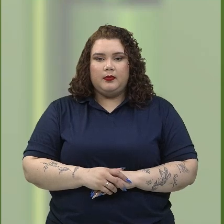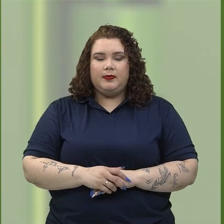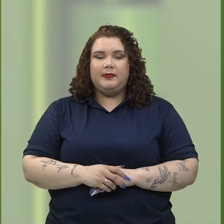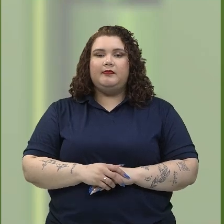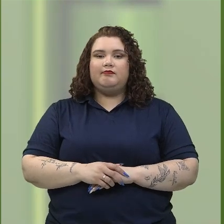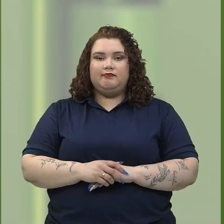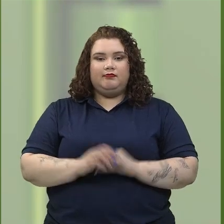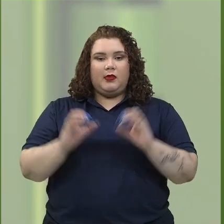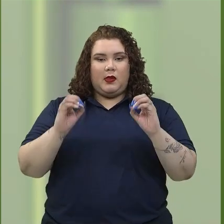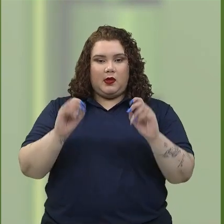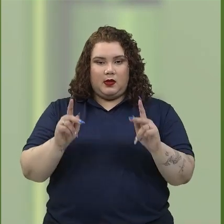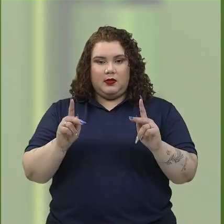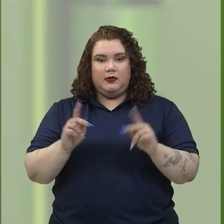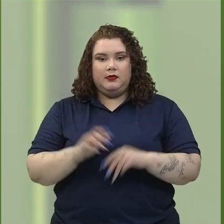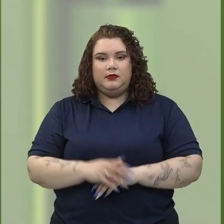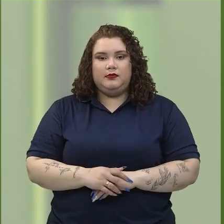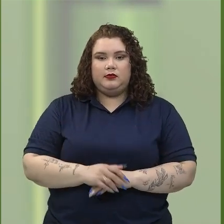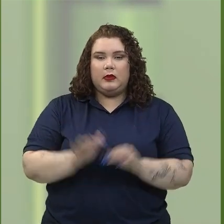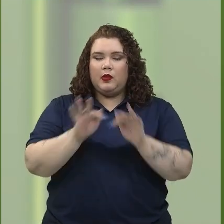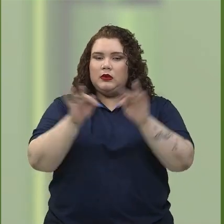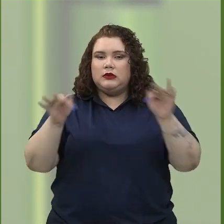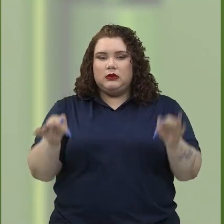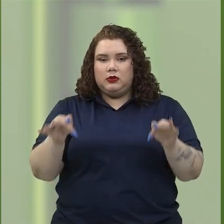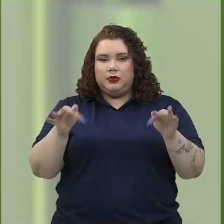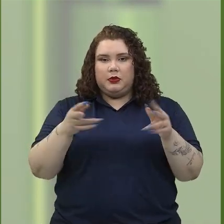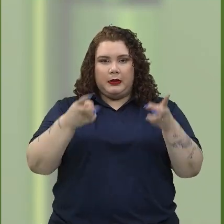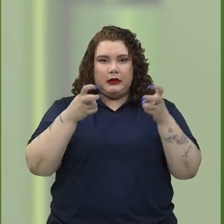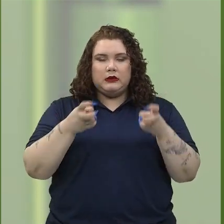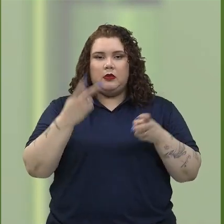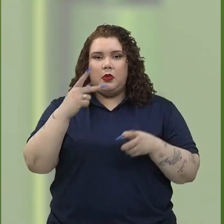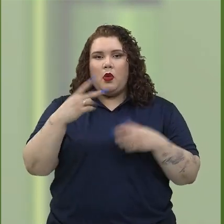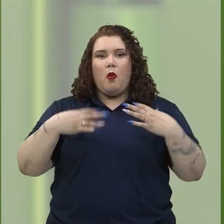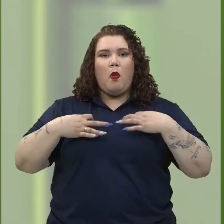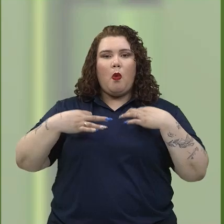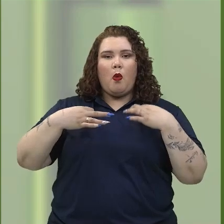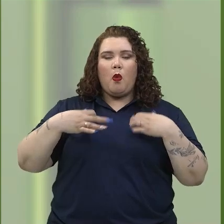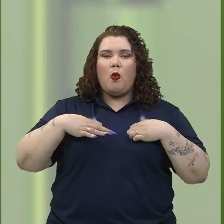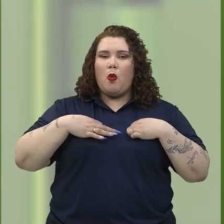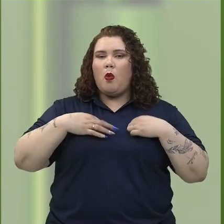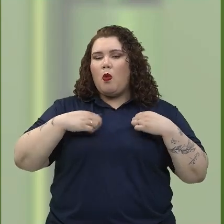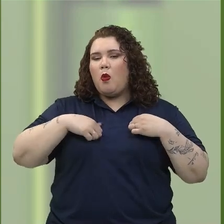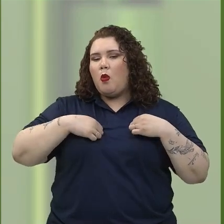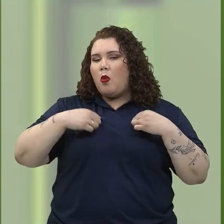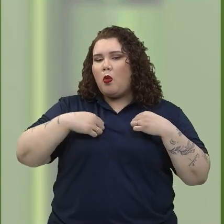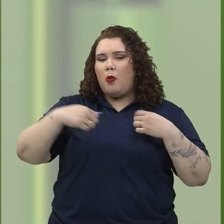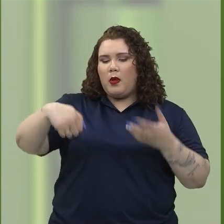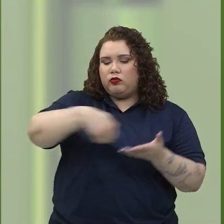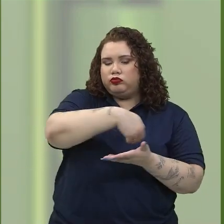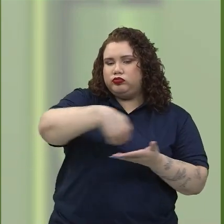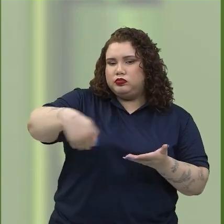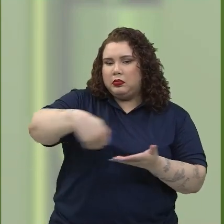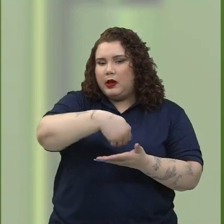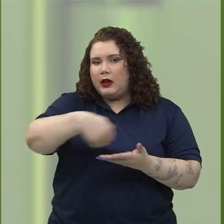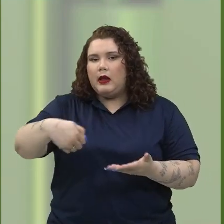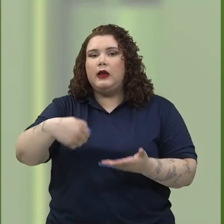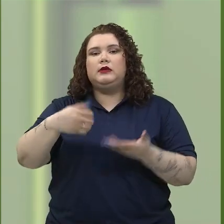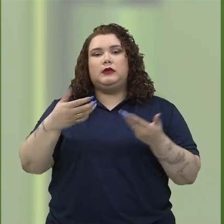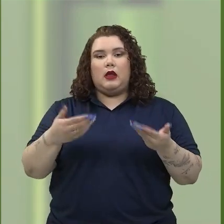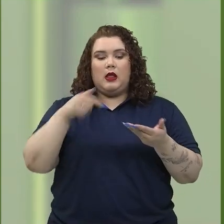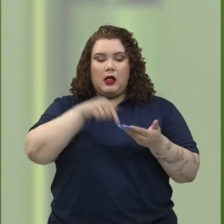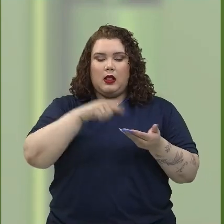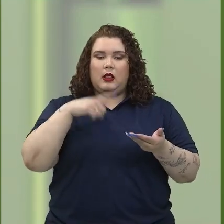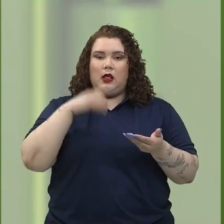Muito bem. No simples fato de você passar uma roupa, ali eu tenho efeito Joule devido